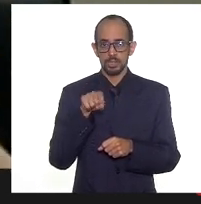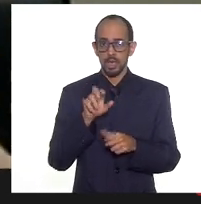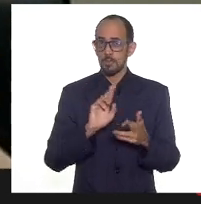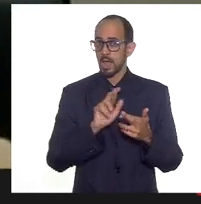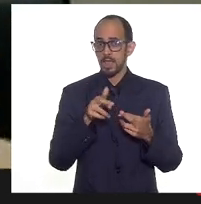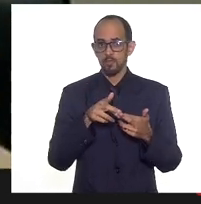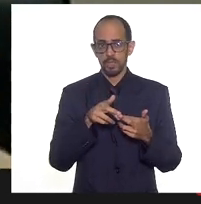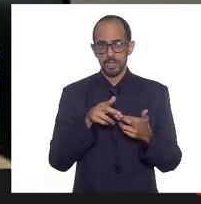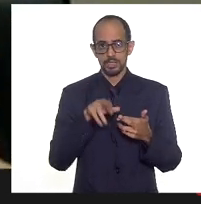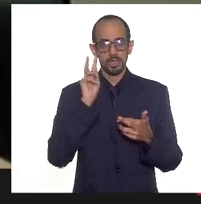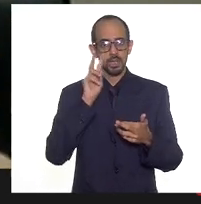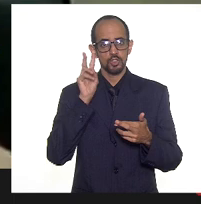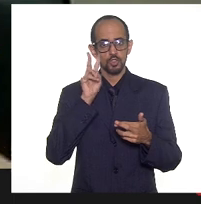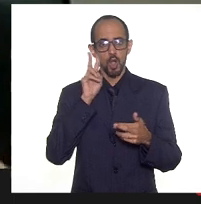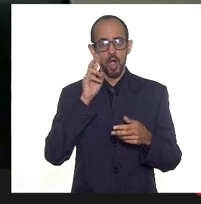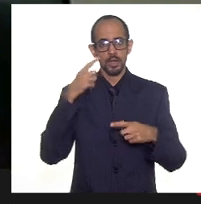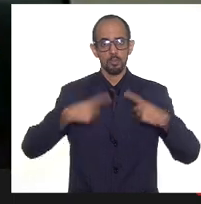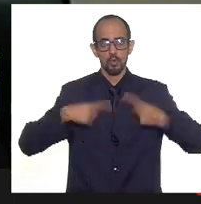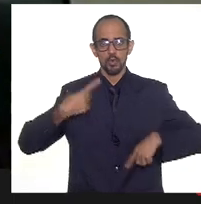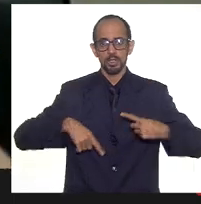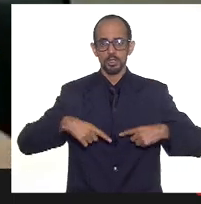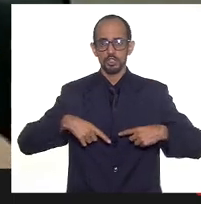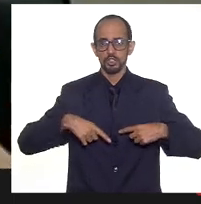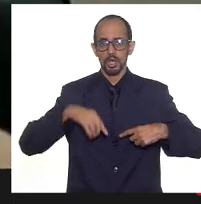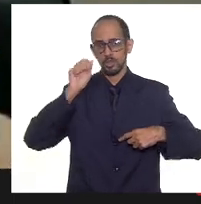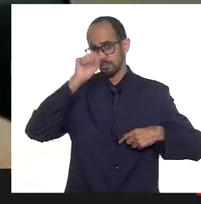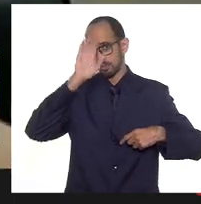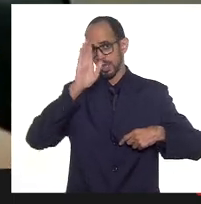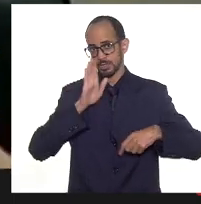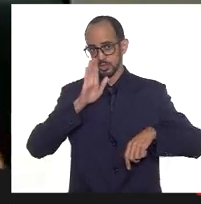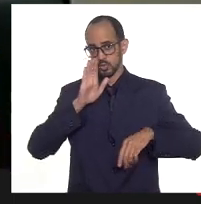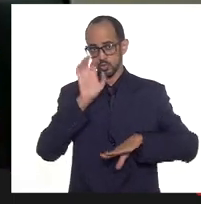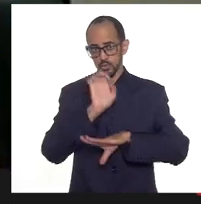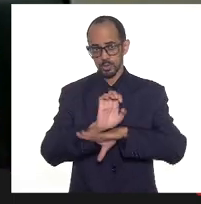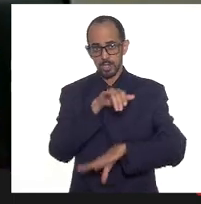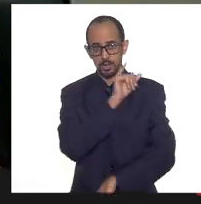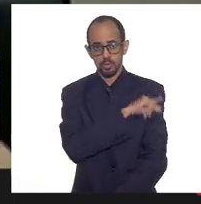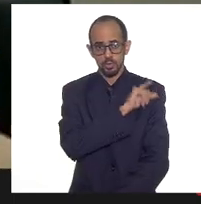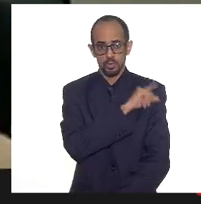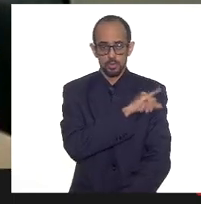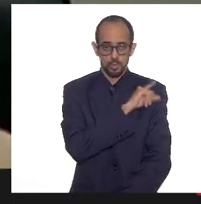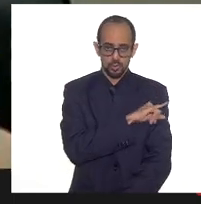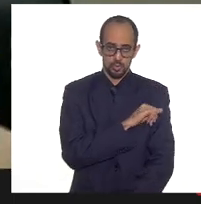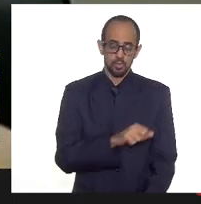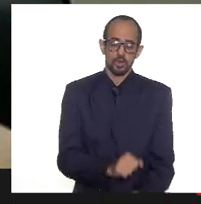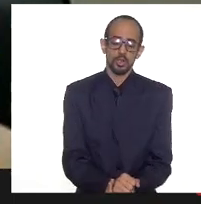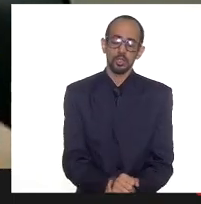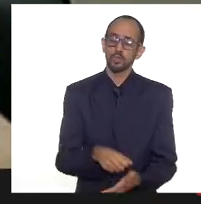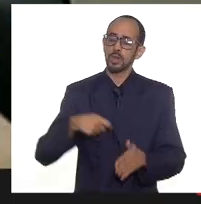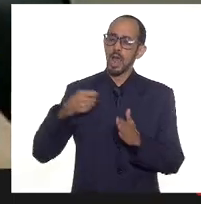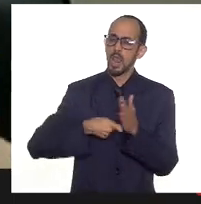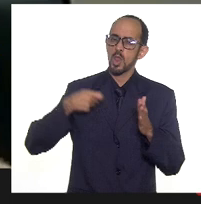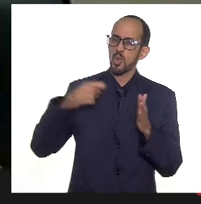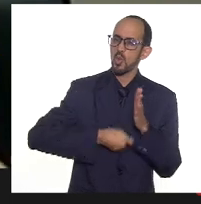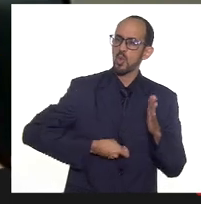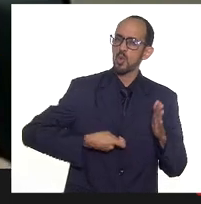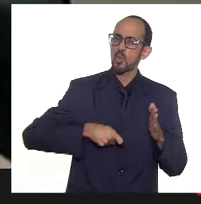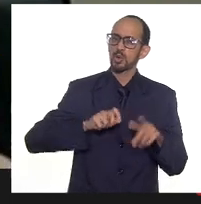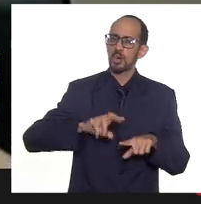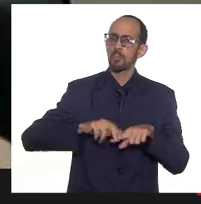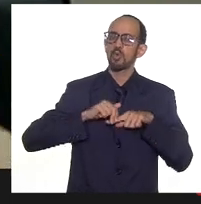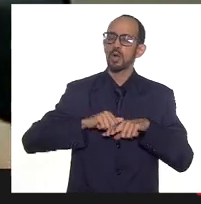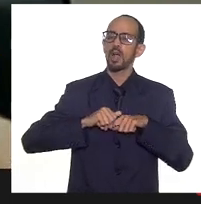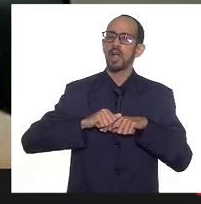do Brasil e do nosso Estado, na luta pelo enfrentamento às questões raciais e